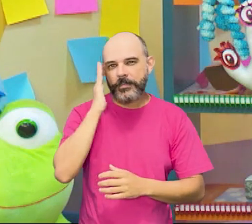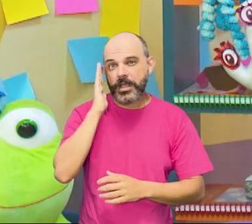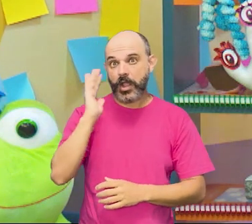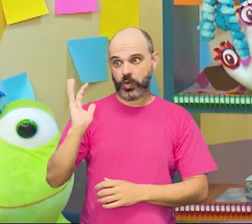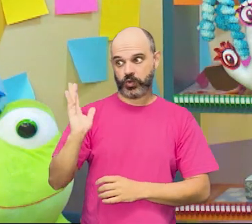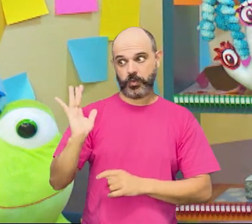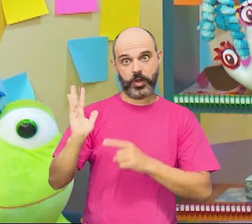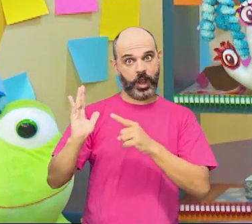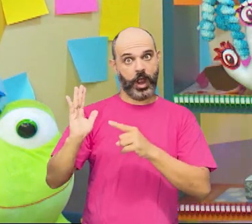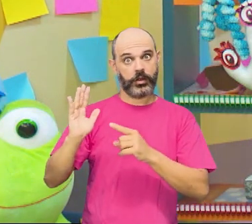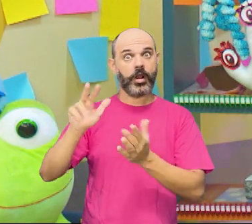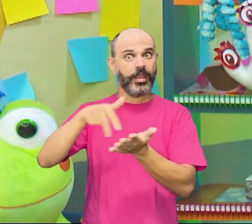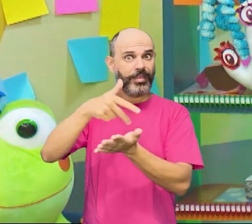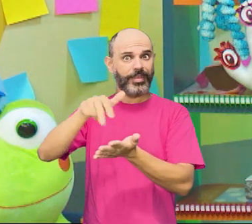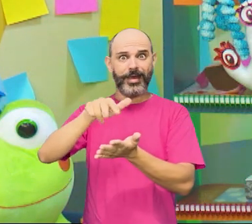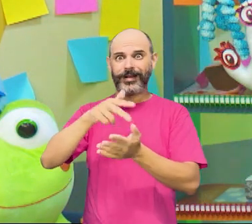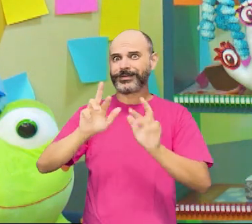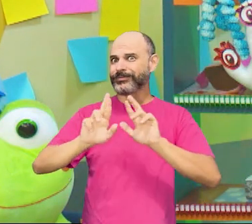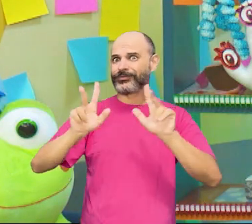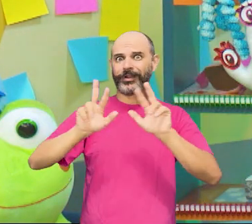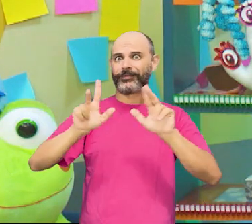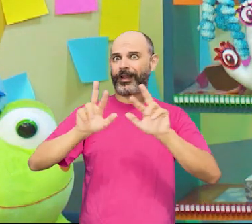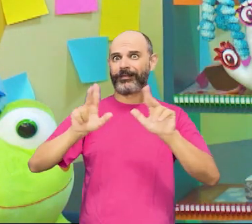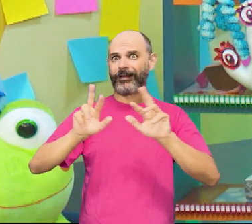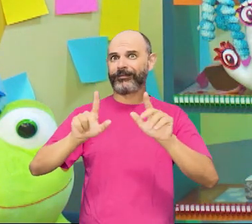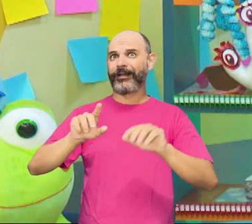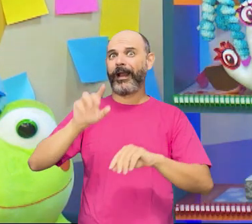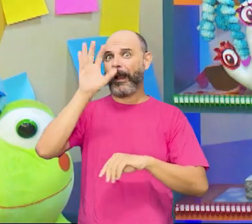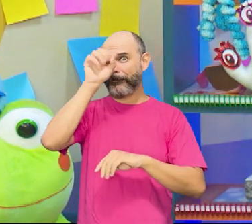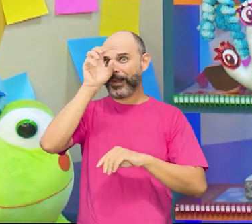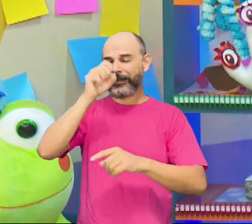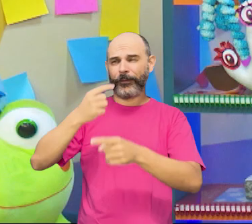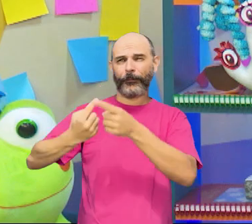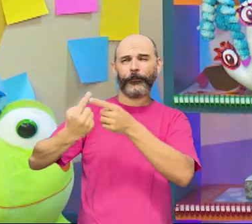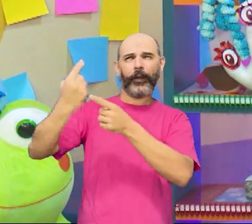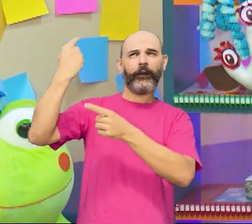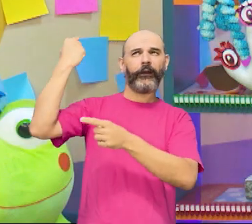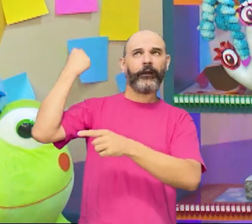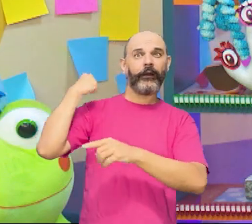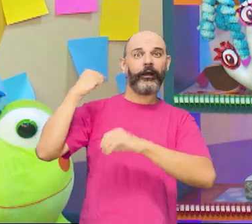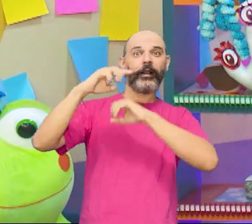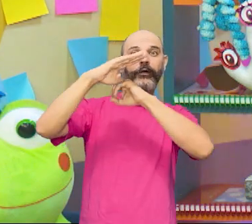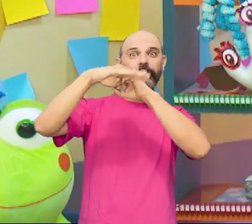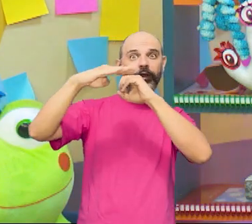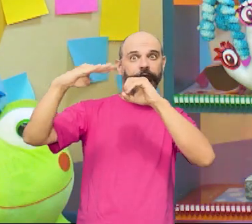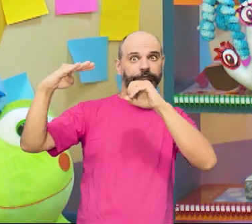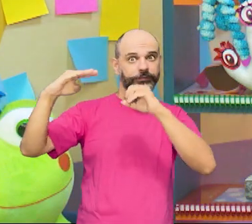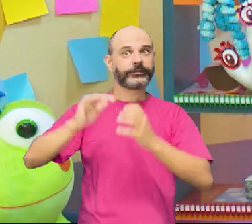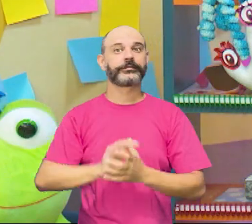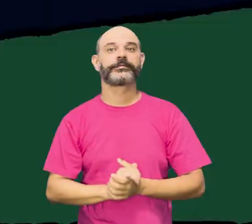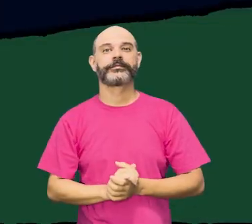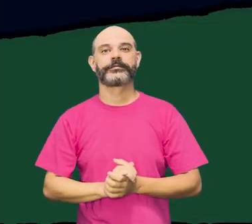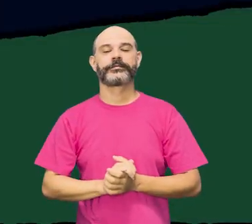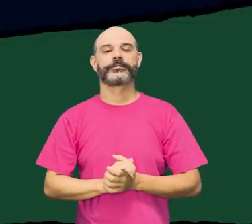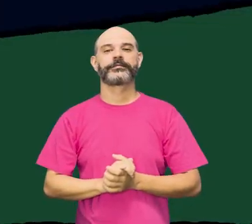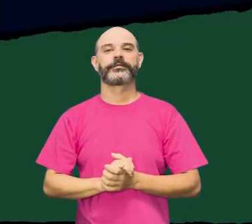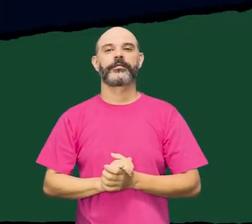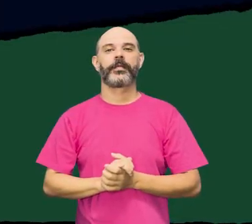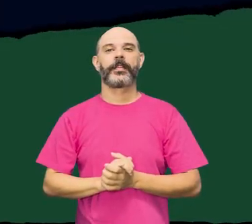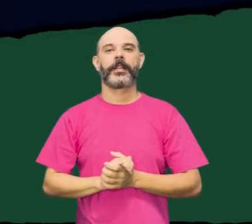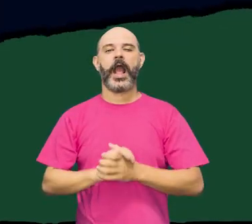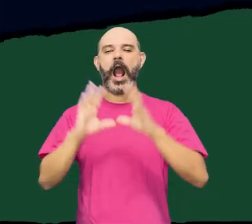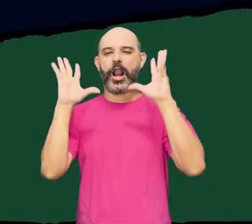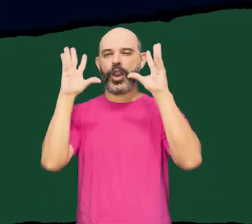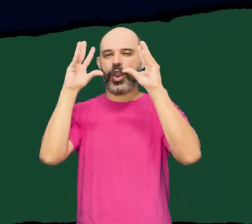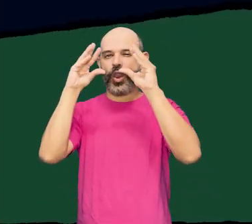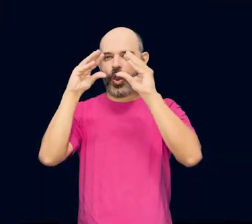Sabia que os bobacos têm uma dança muito maluca que vem lá dos ancestrais venusianos? Toda